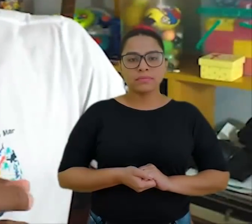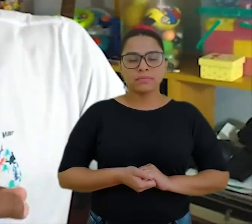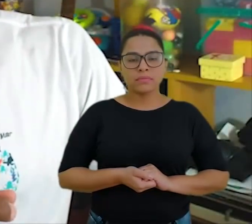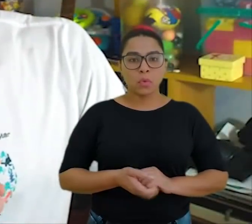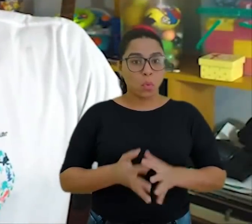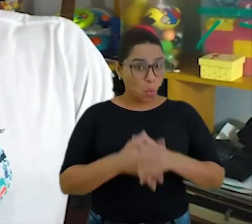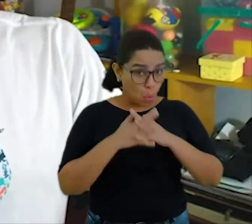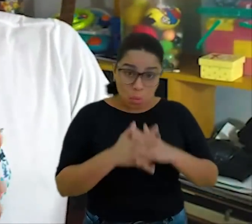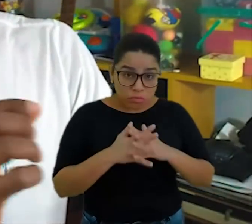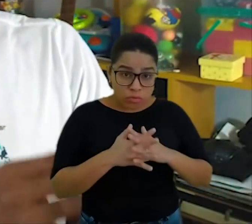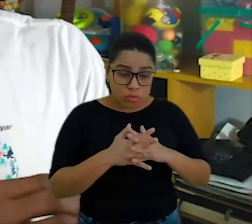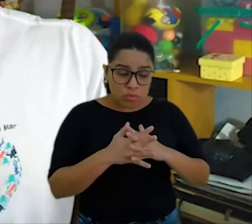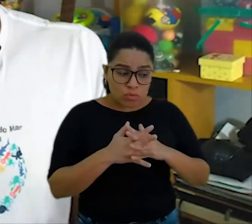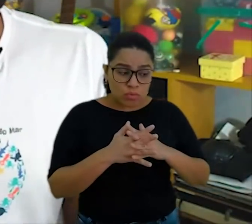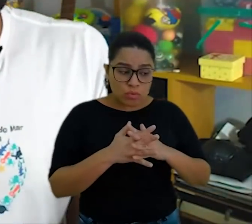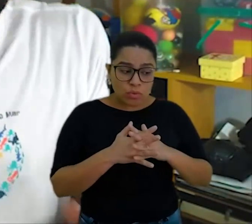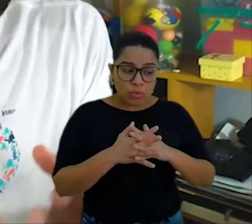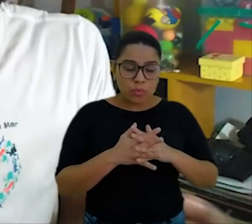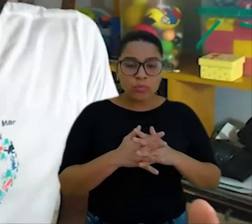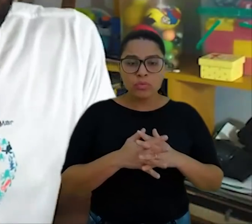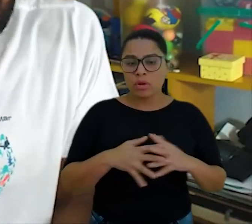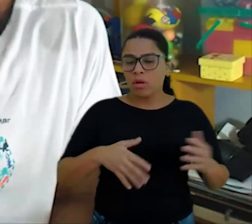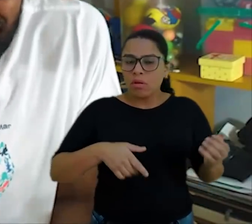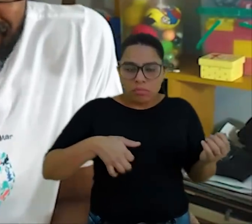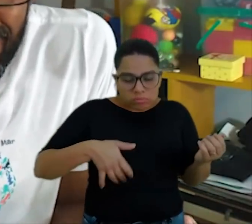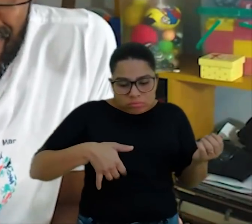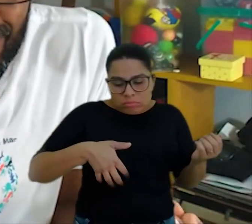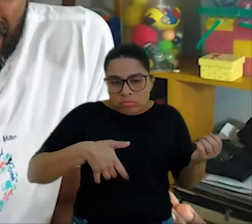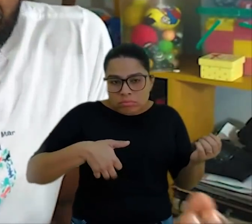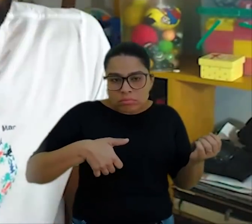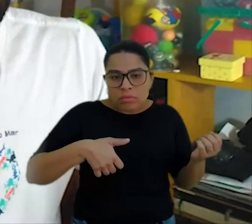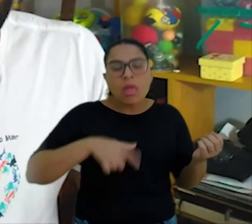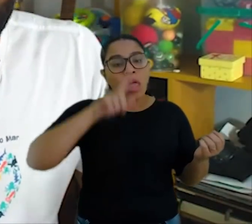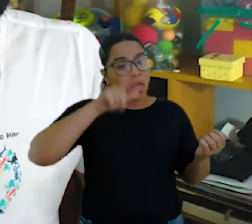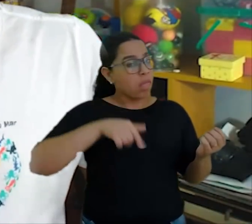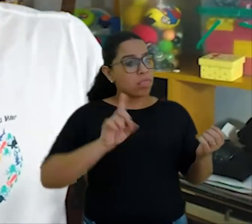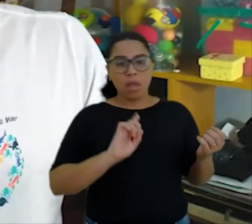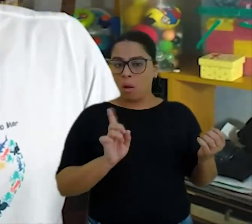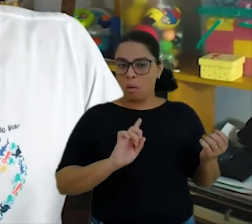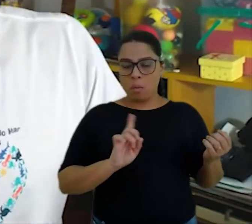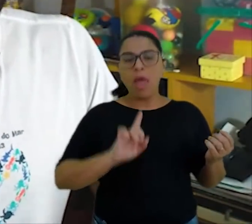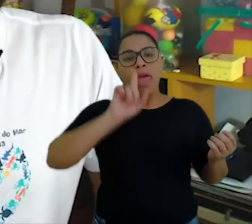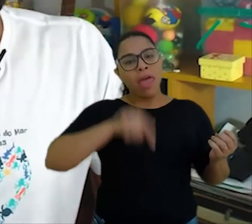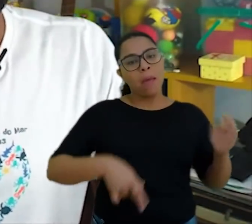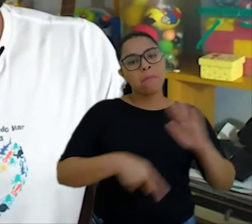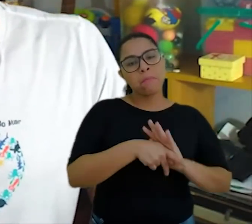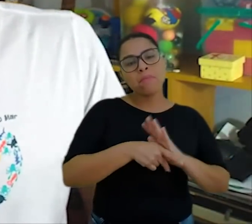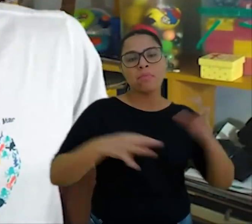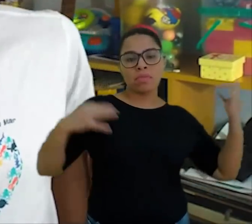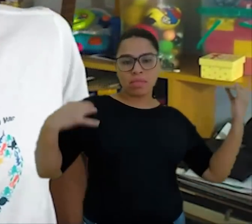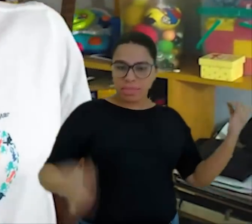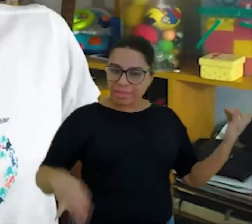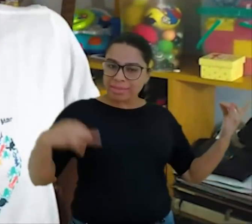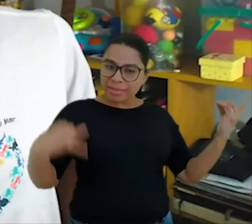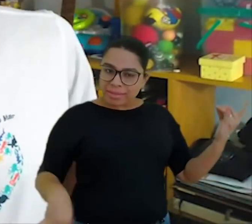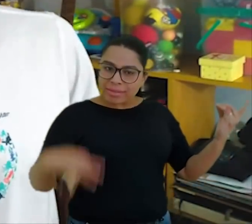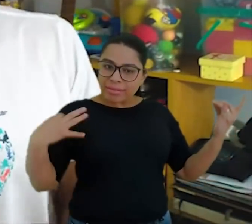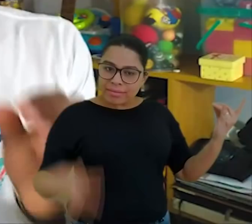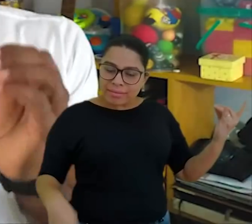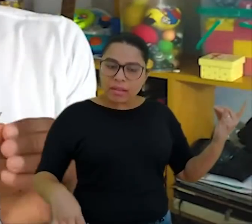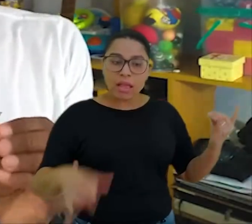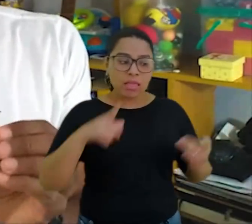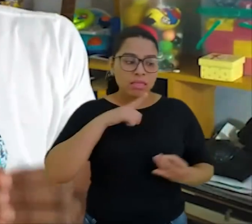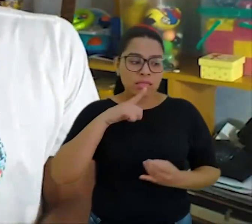Não confunda, isso não é um violão magrinho, é uma guitarra. Ela também tem